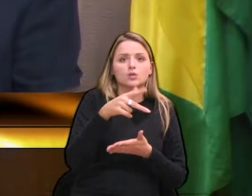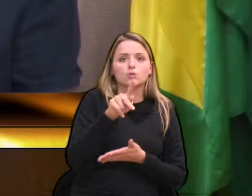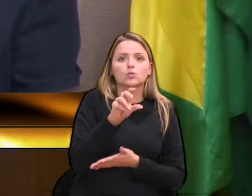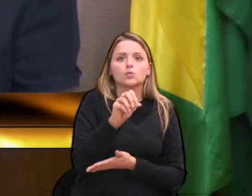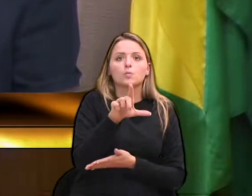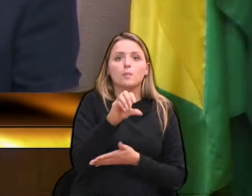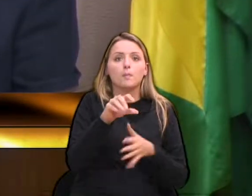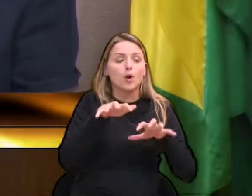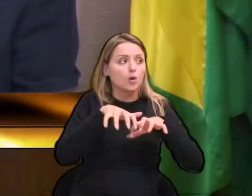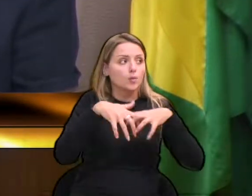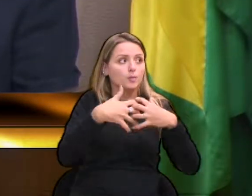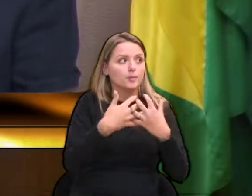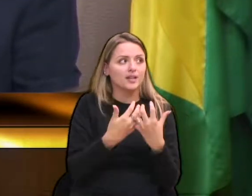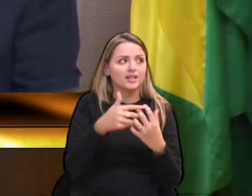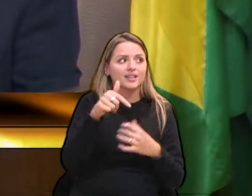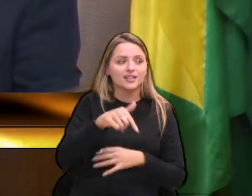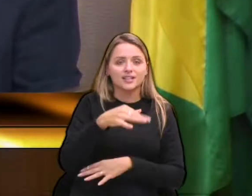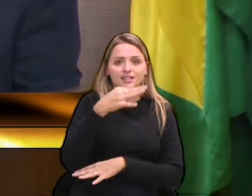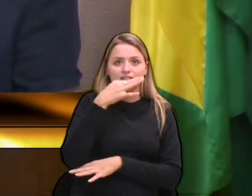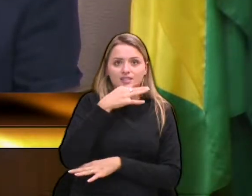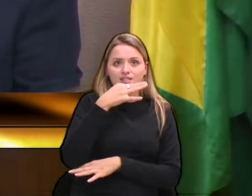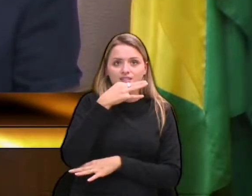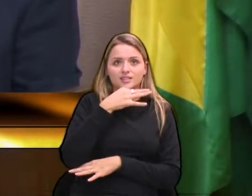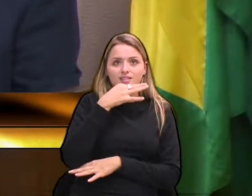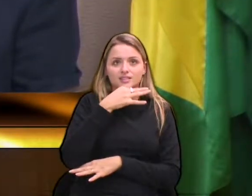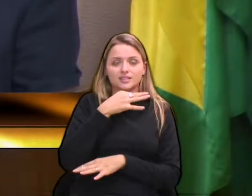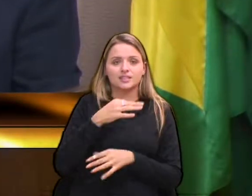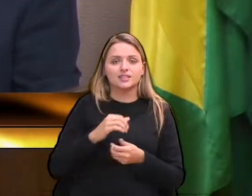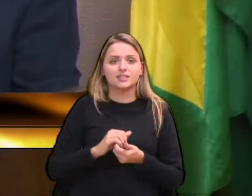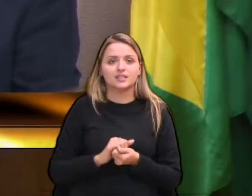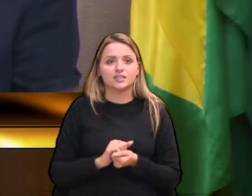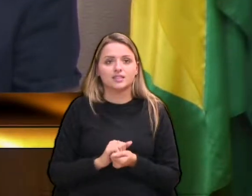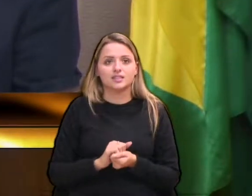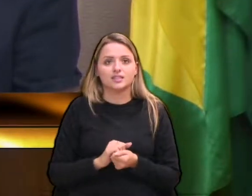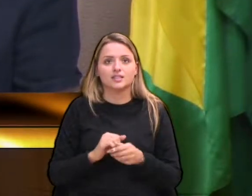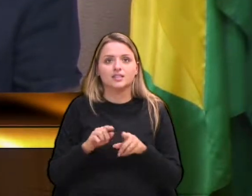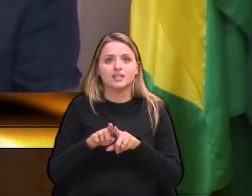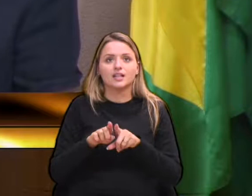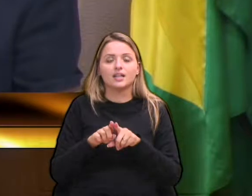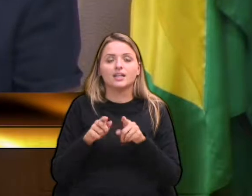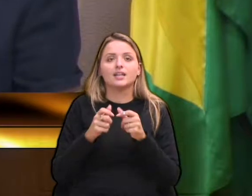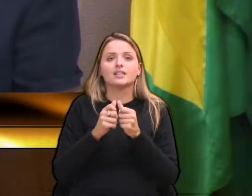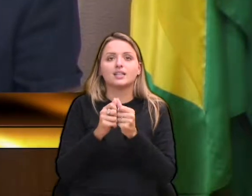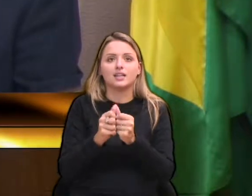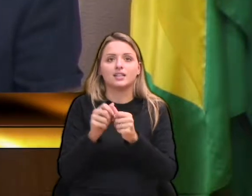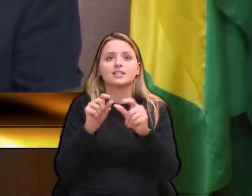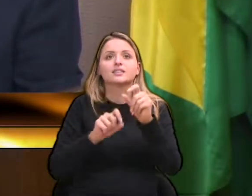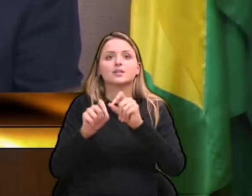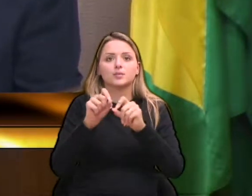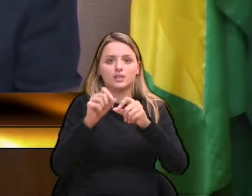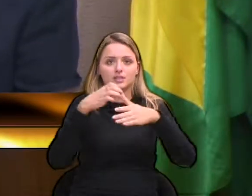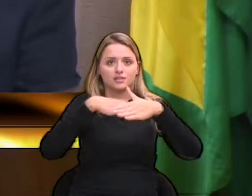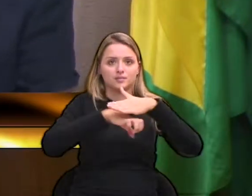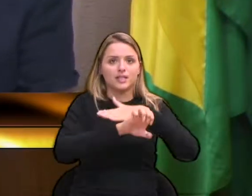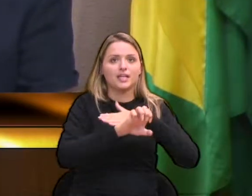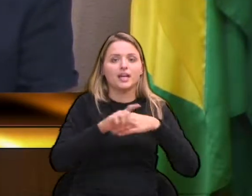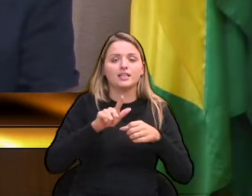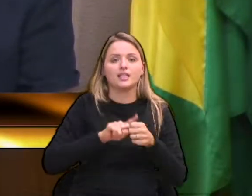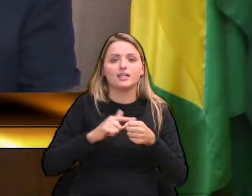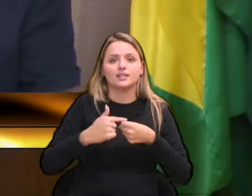a primeira cidade do interior do estado, uma das 25 cidades mais empreendedoras do Brasil.